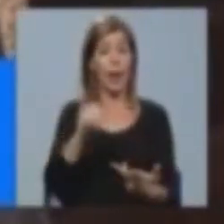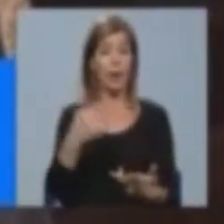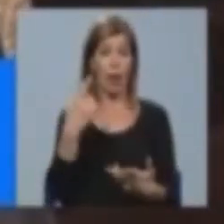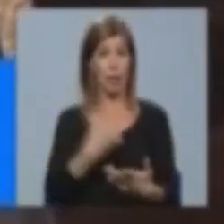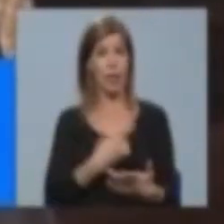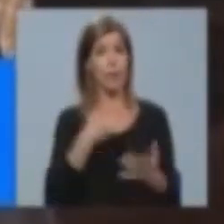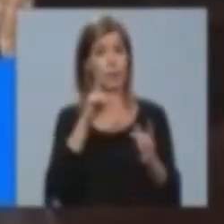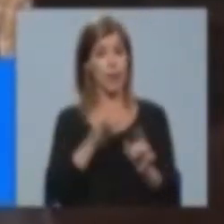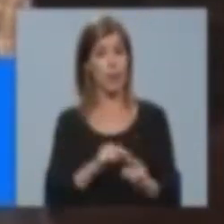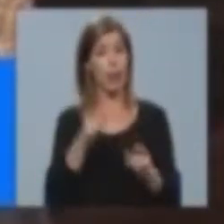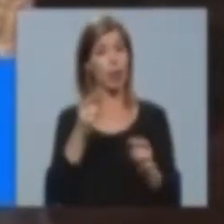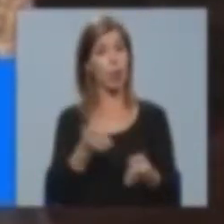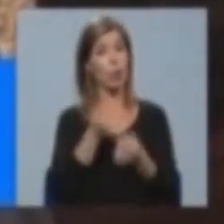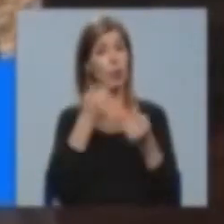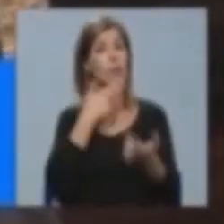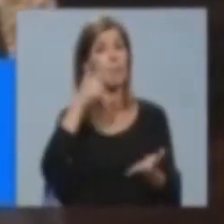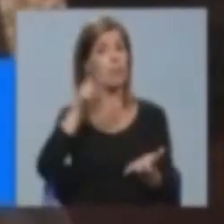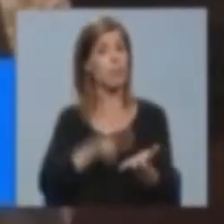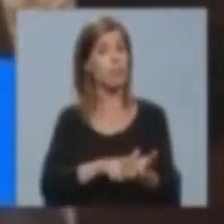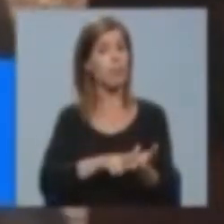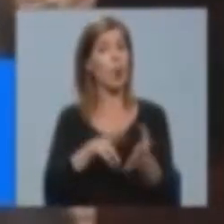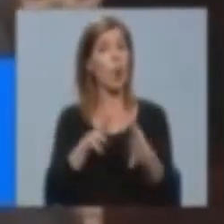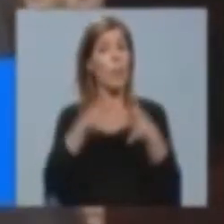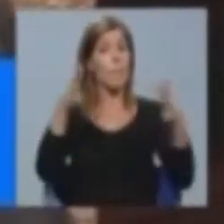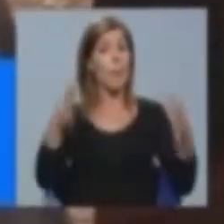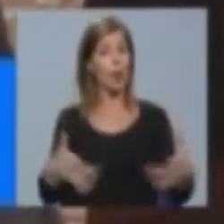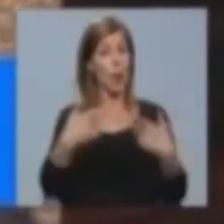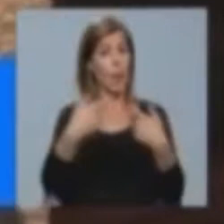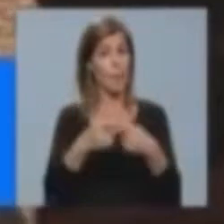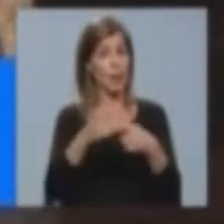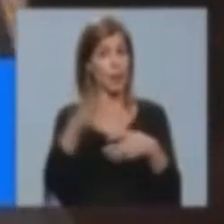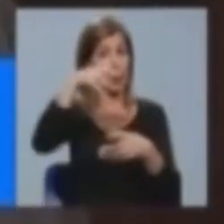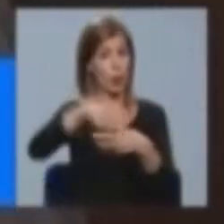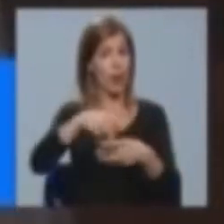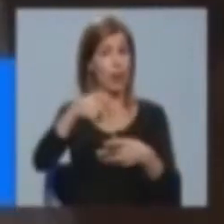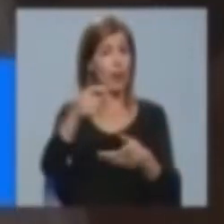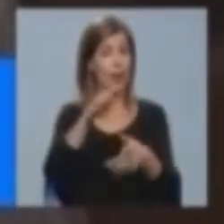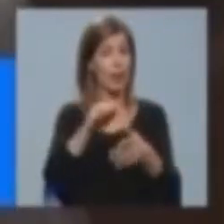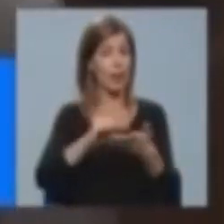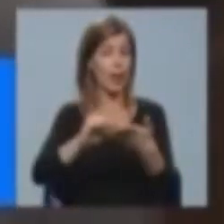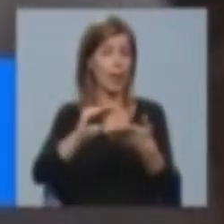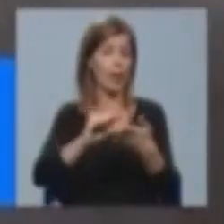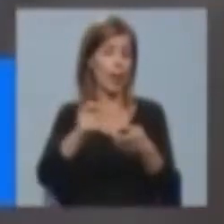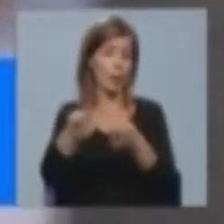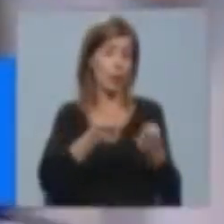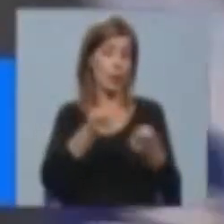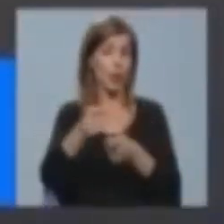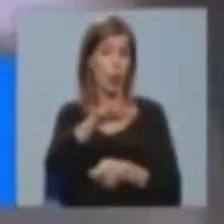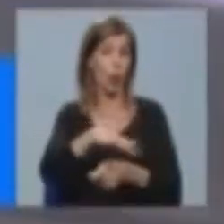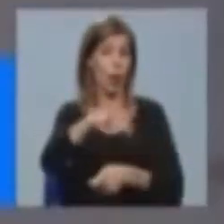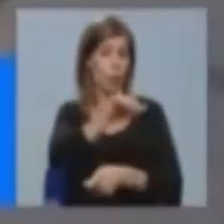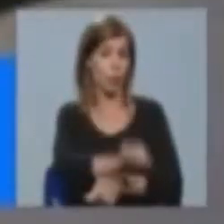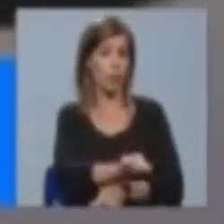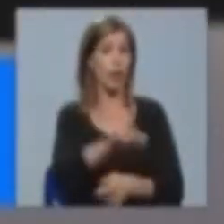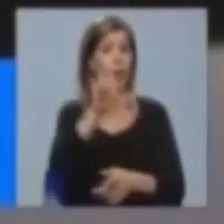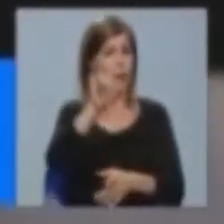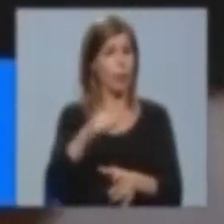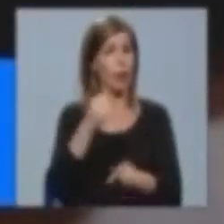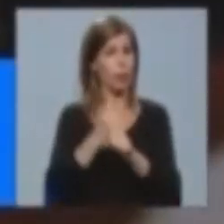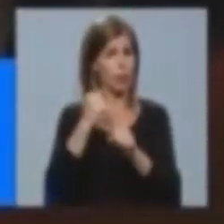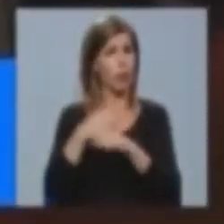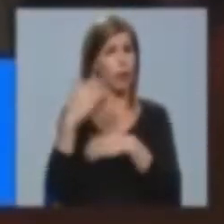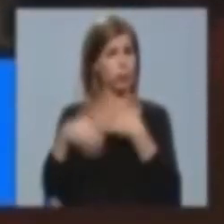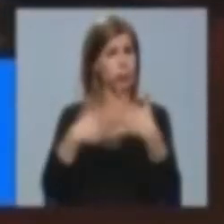reconfirmada a sua implantação como o maior partido na administração local. Temos também aqui desenvolvido um bom trabalho